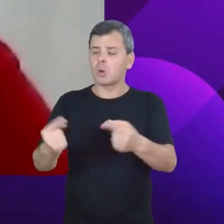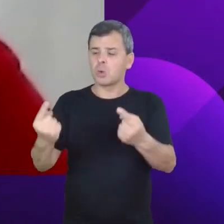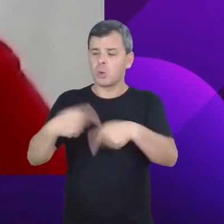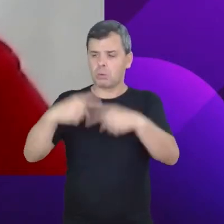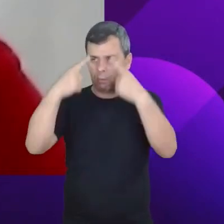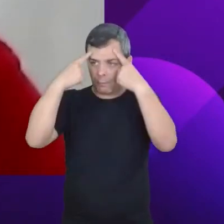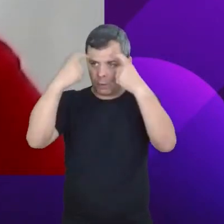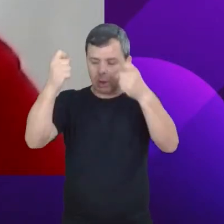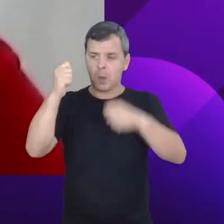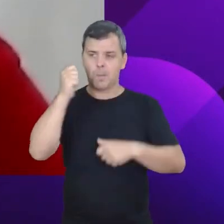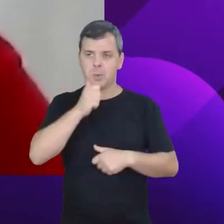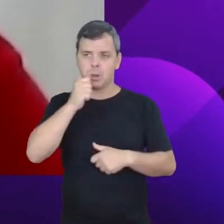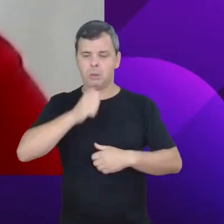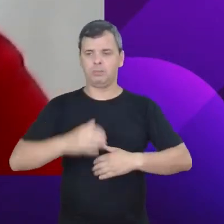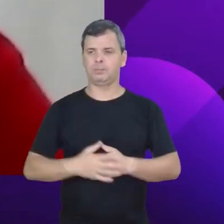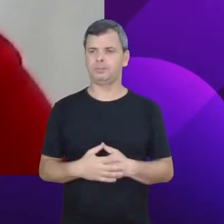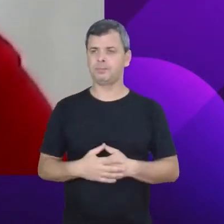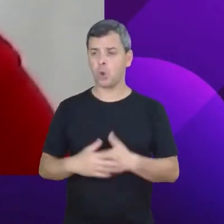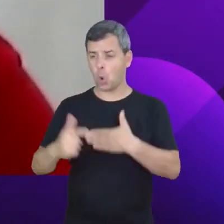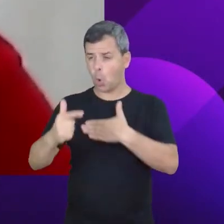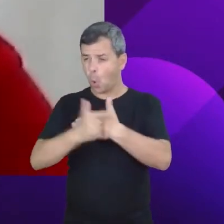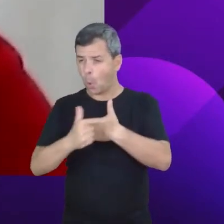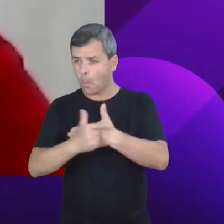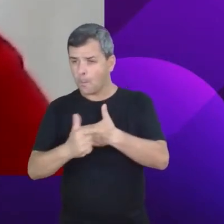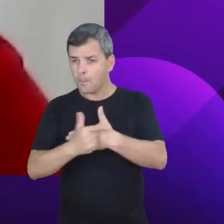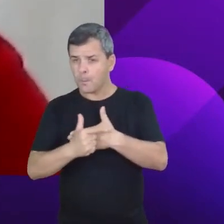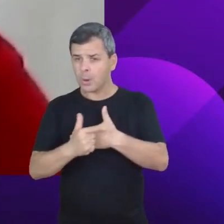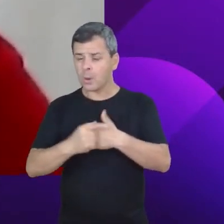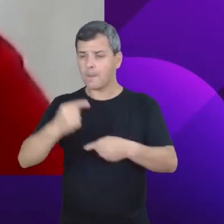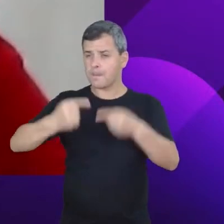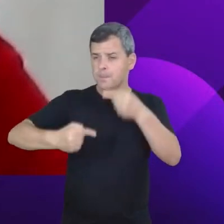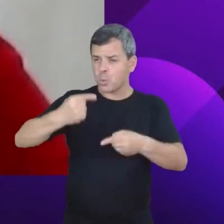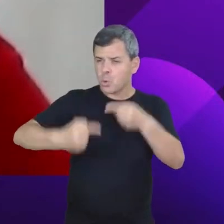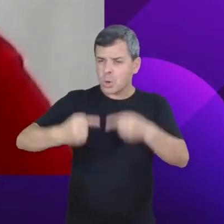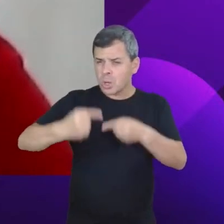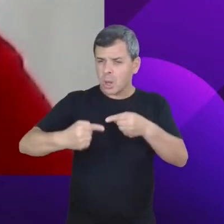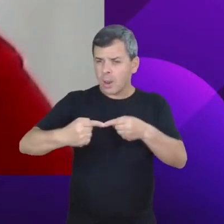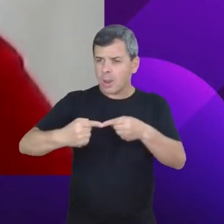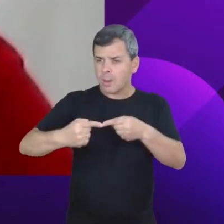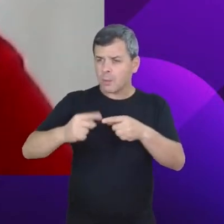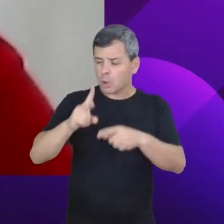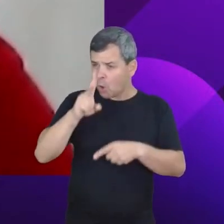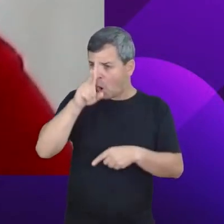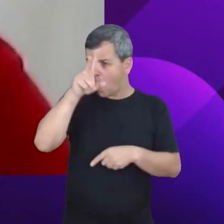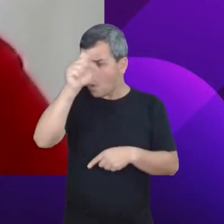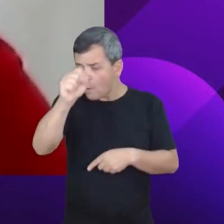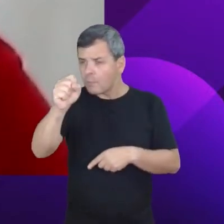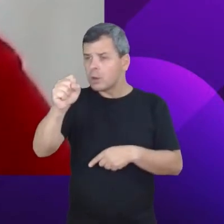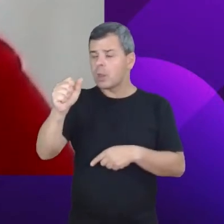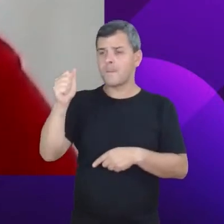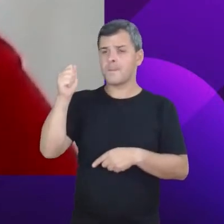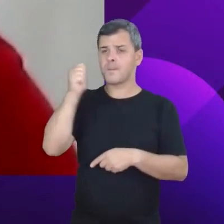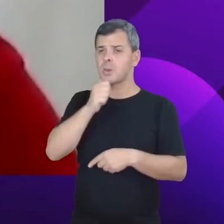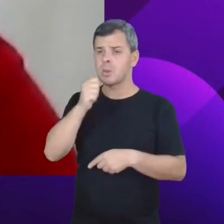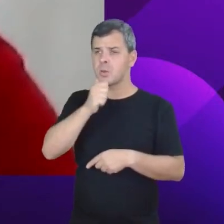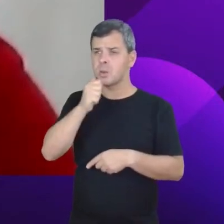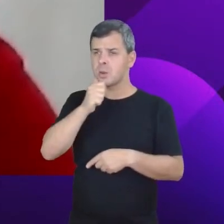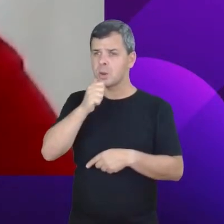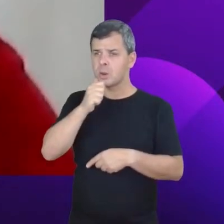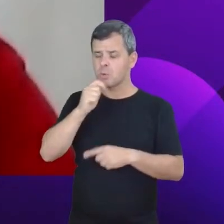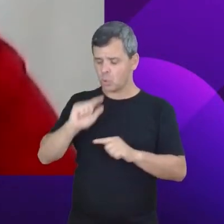mulheres. O papel das políticas públicas de fortalecimento às mulheres